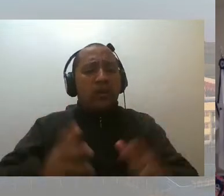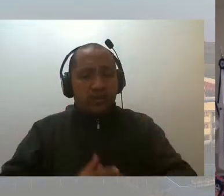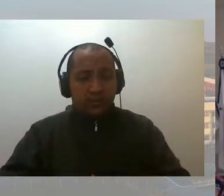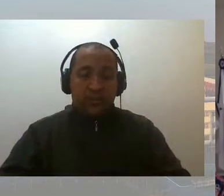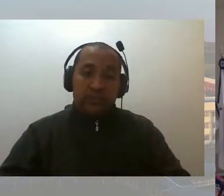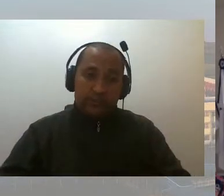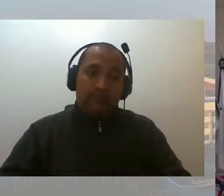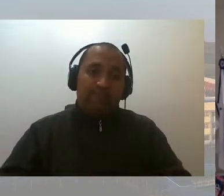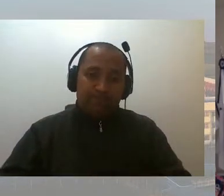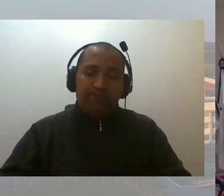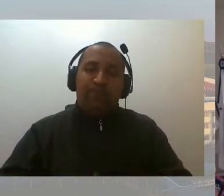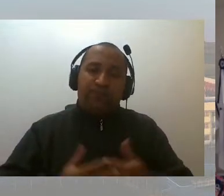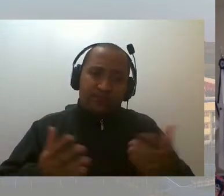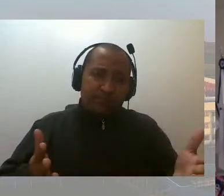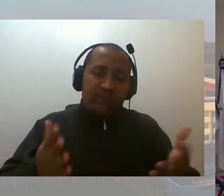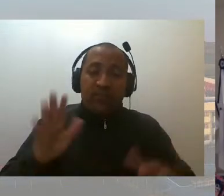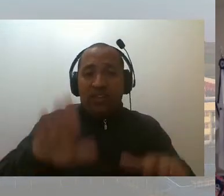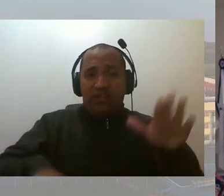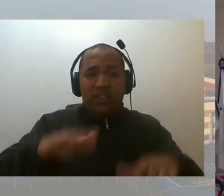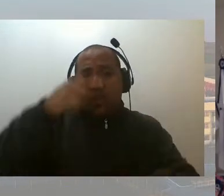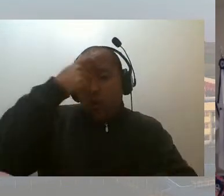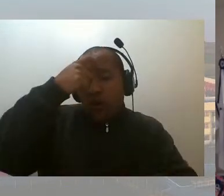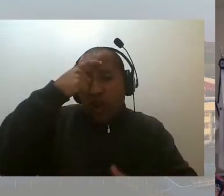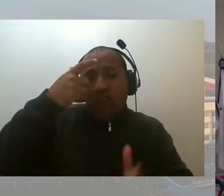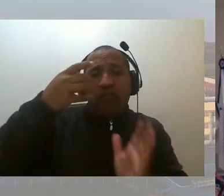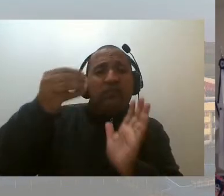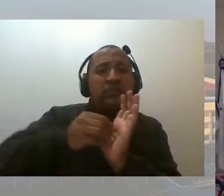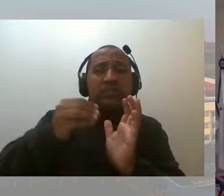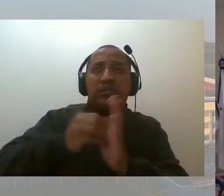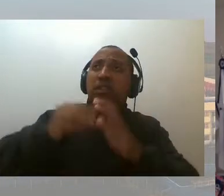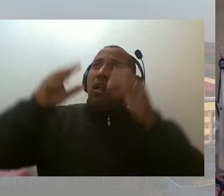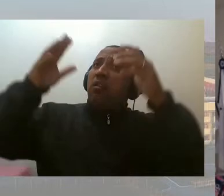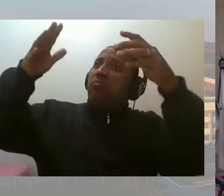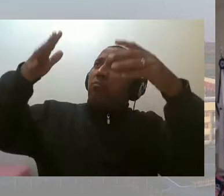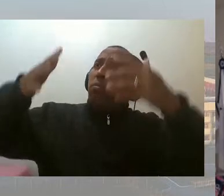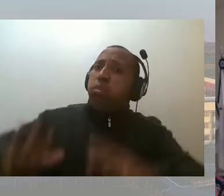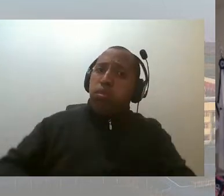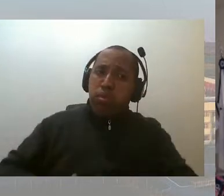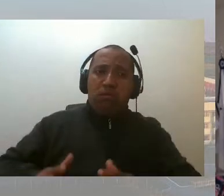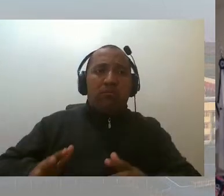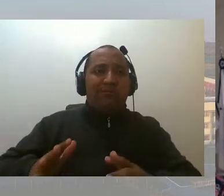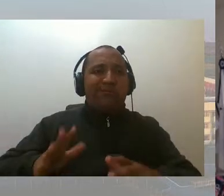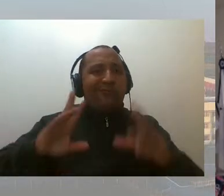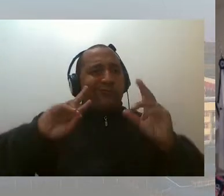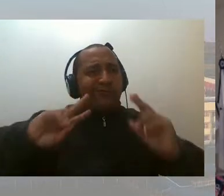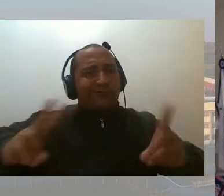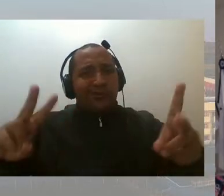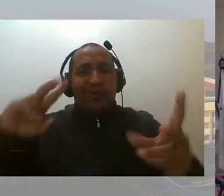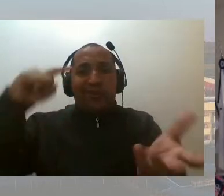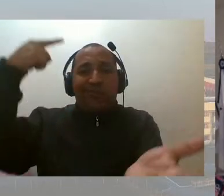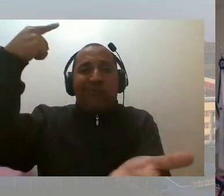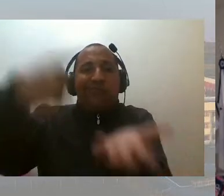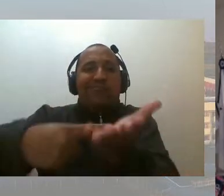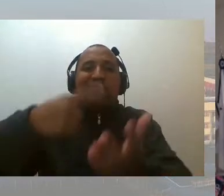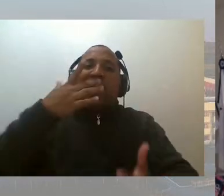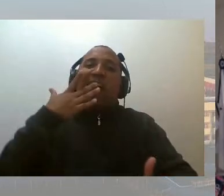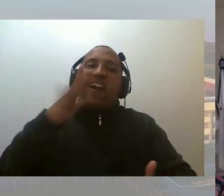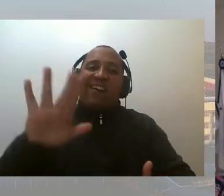De maneira inconsciente, o desmonte e a manutenção do pacto da branquitude,